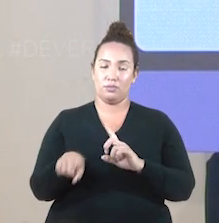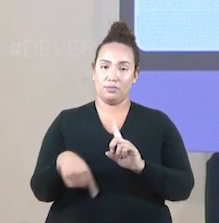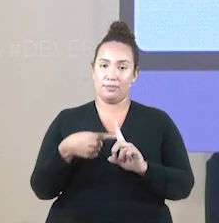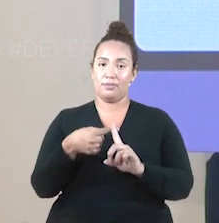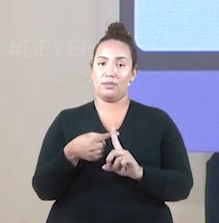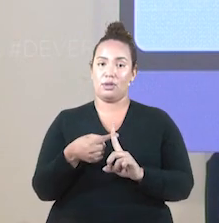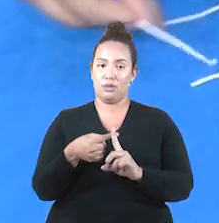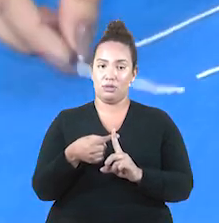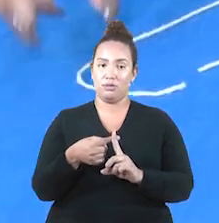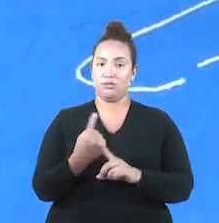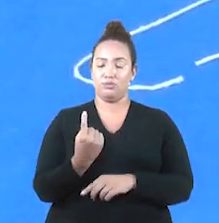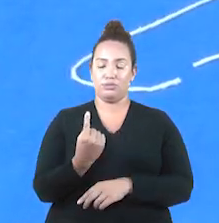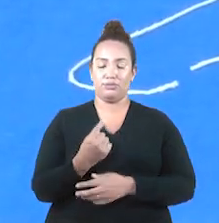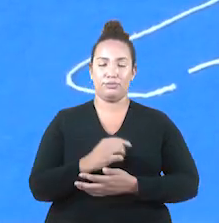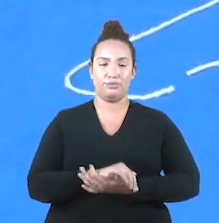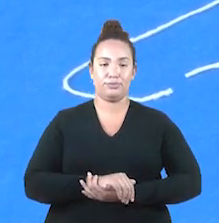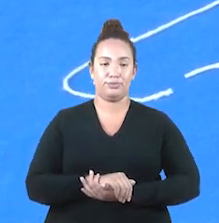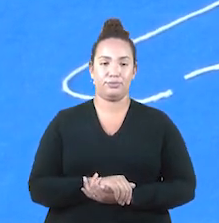um pedaço.